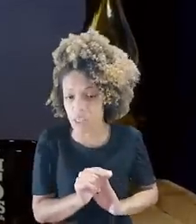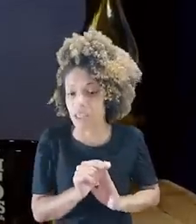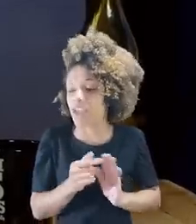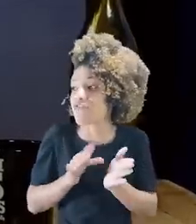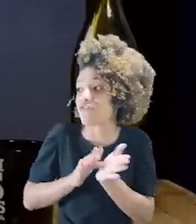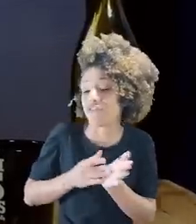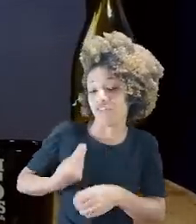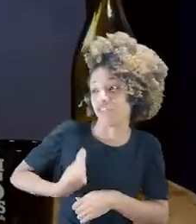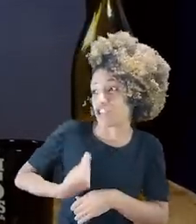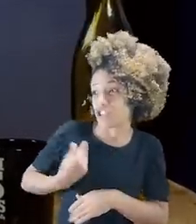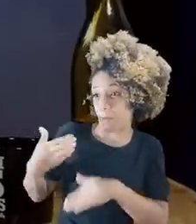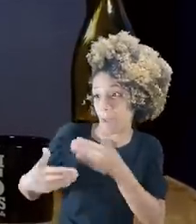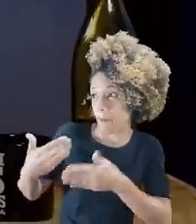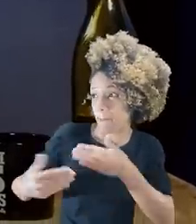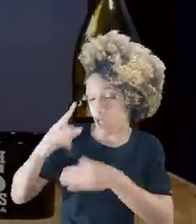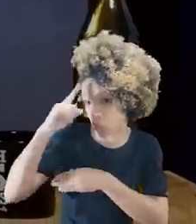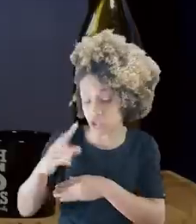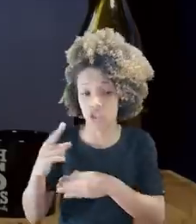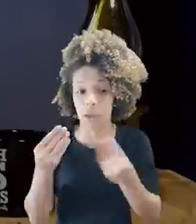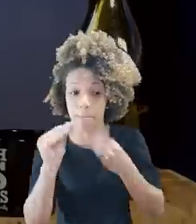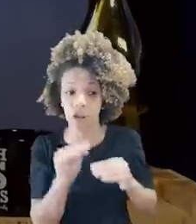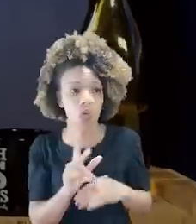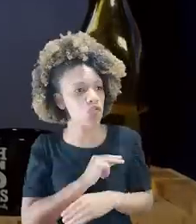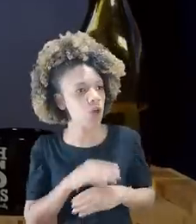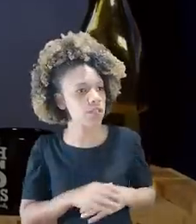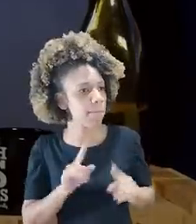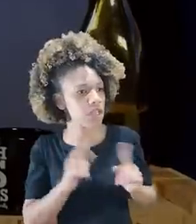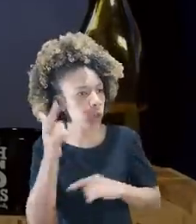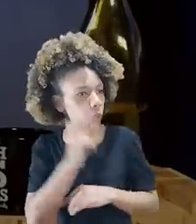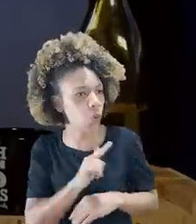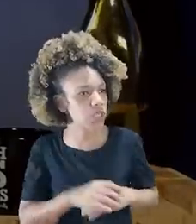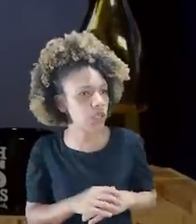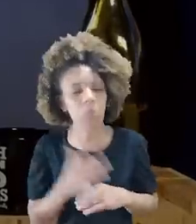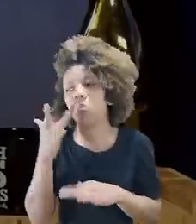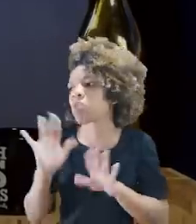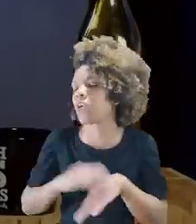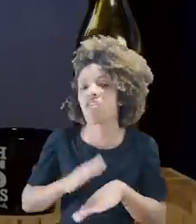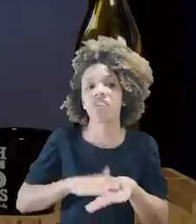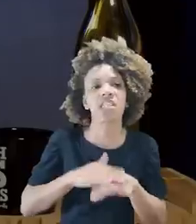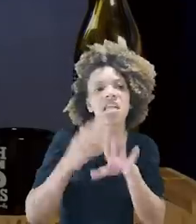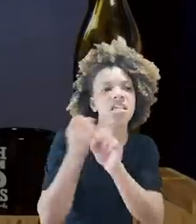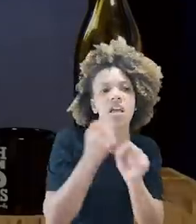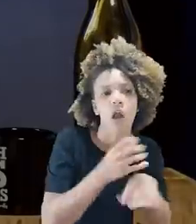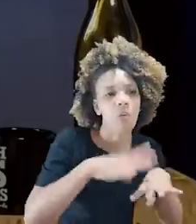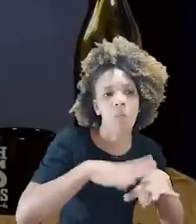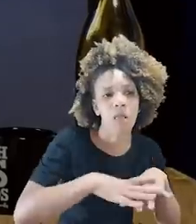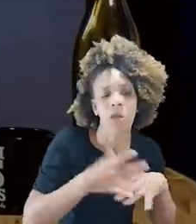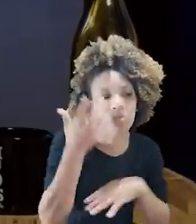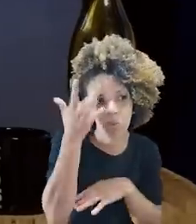frustração e esse lugar que a gente precisa entrar dessa humildade que que aparentemente faz mal Poxa eu não sou tão